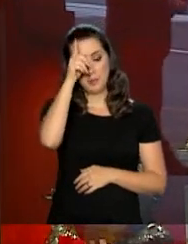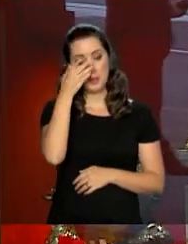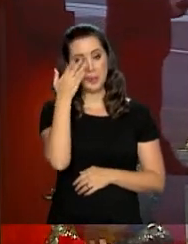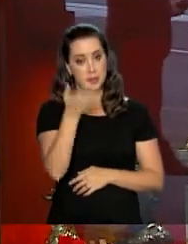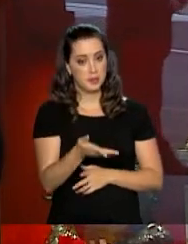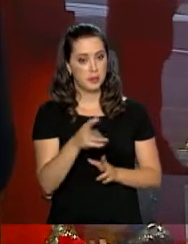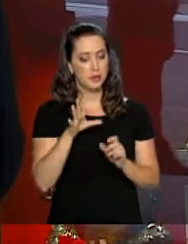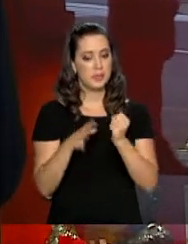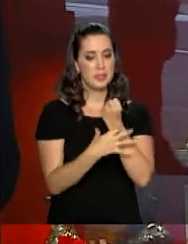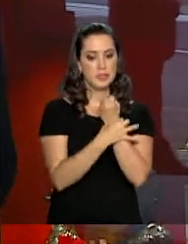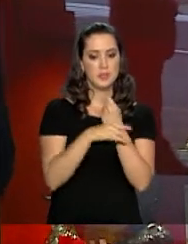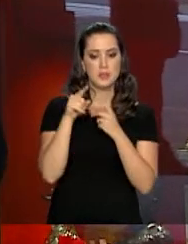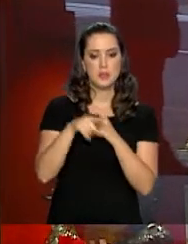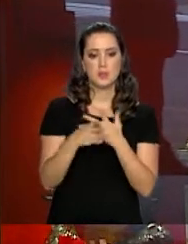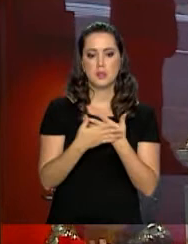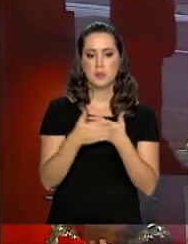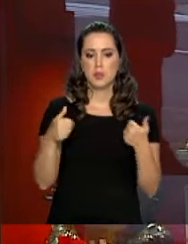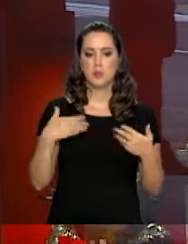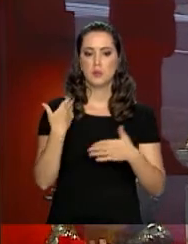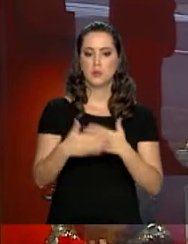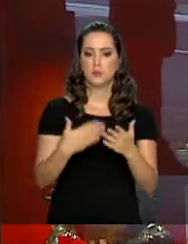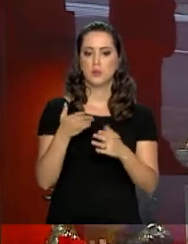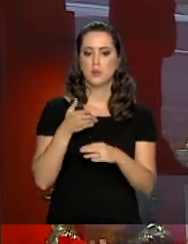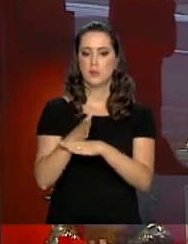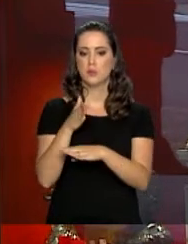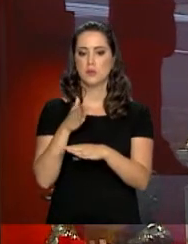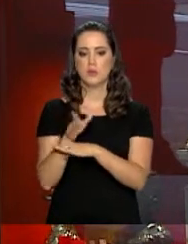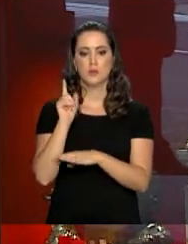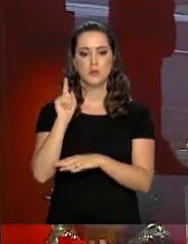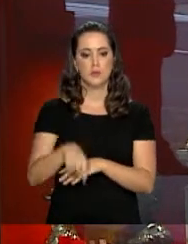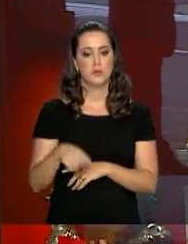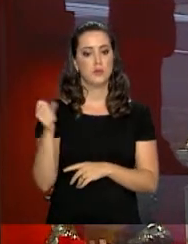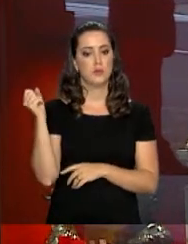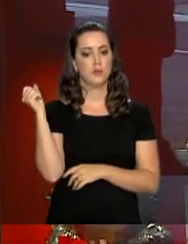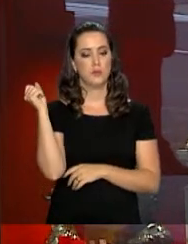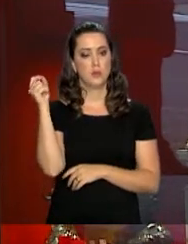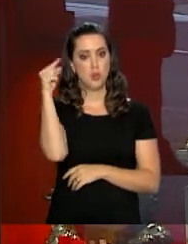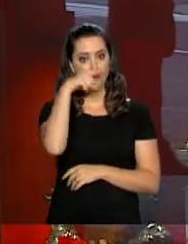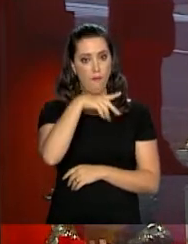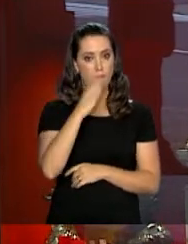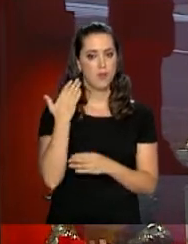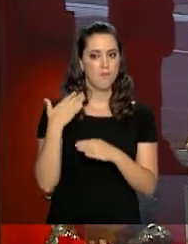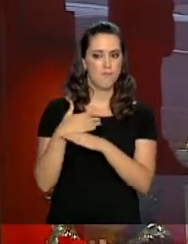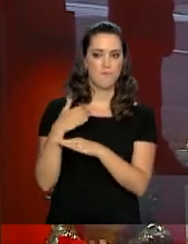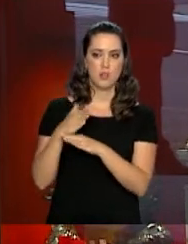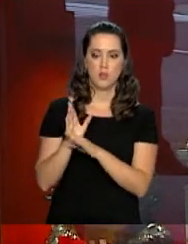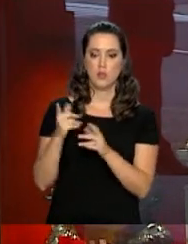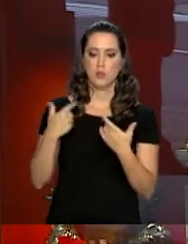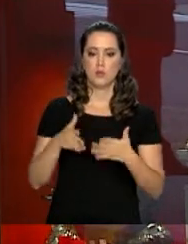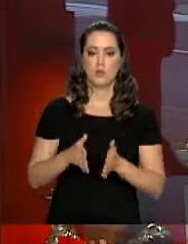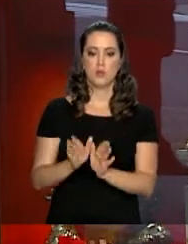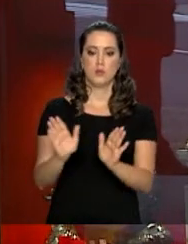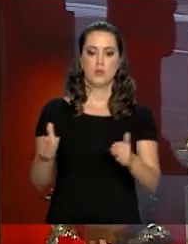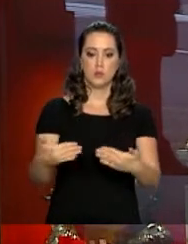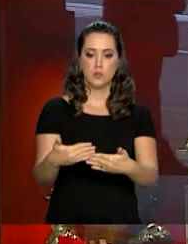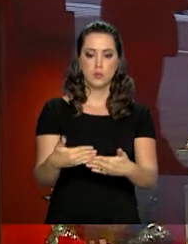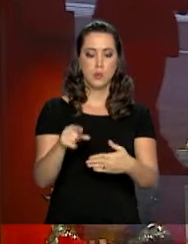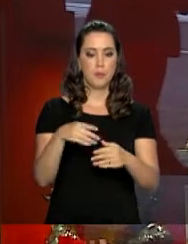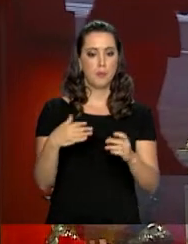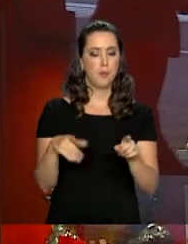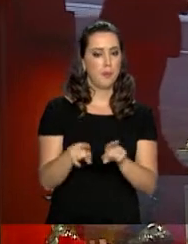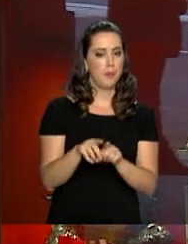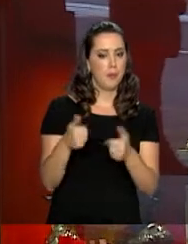a segurança foi reforçada, o acesso aqui está super restrito. As ruas, não só a rua aqui do hotel,